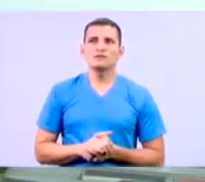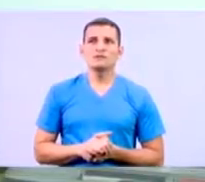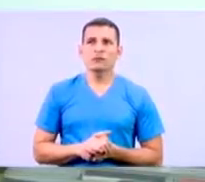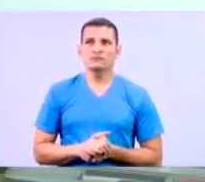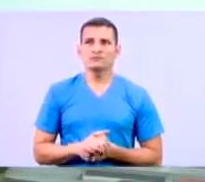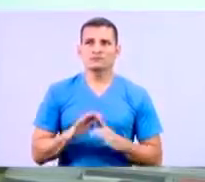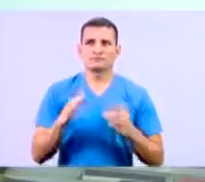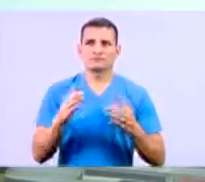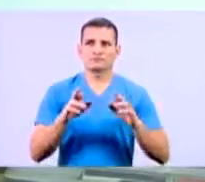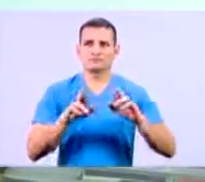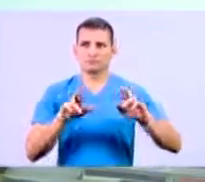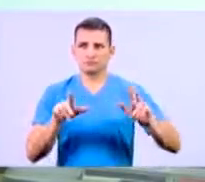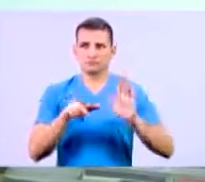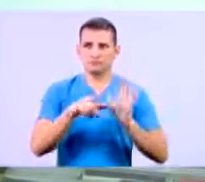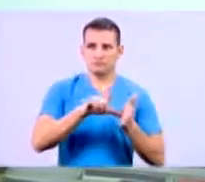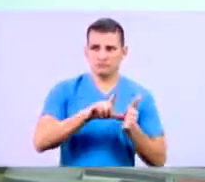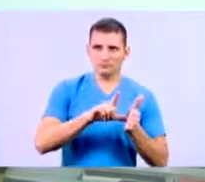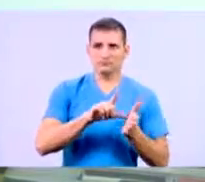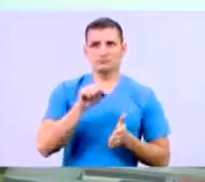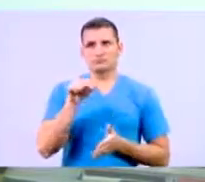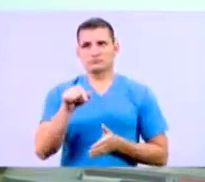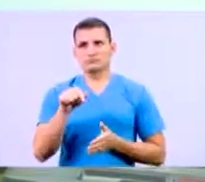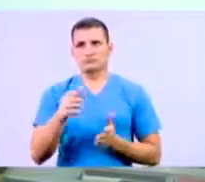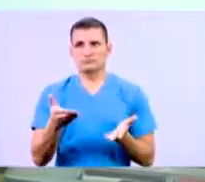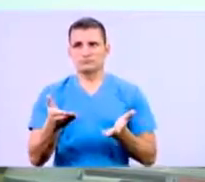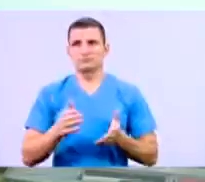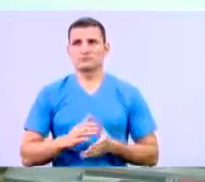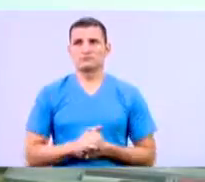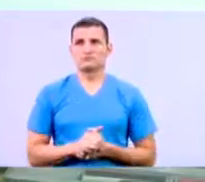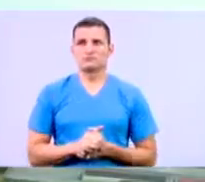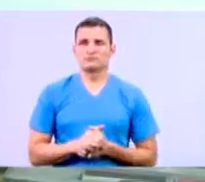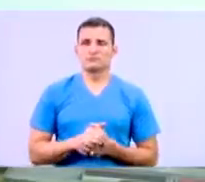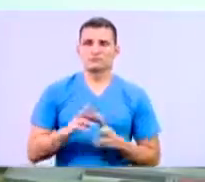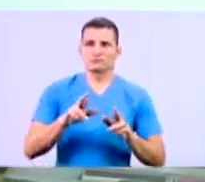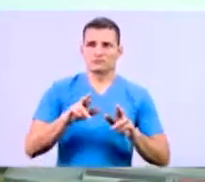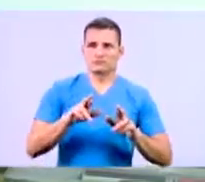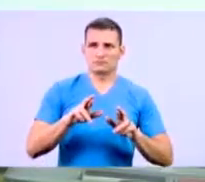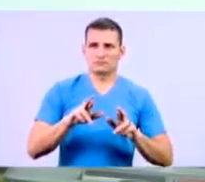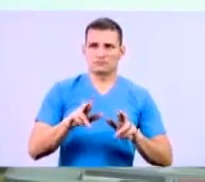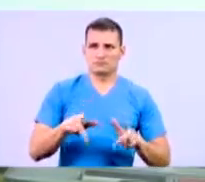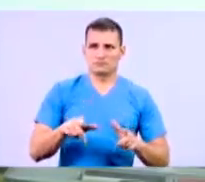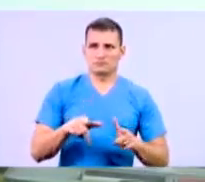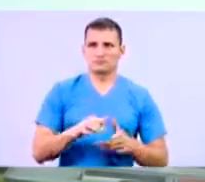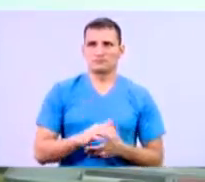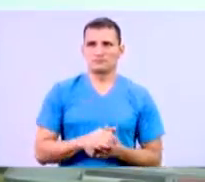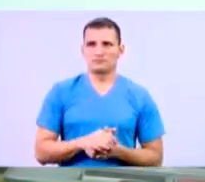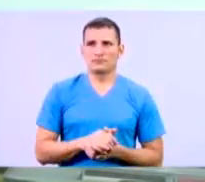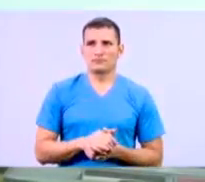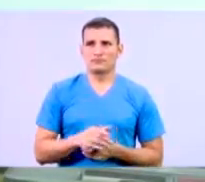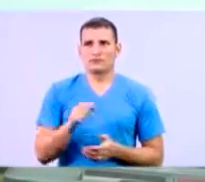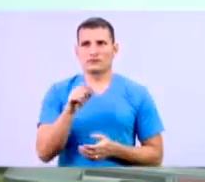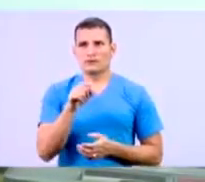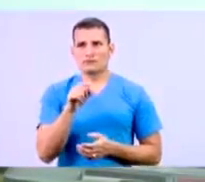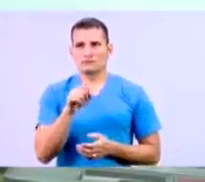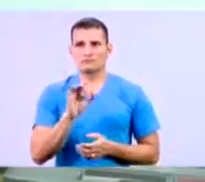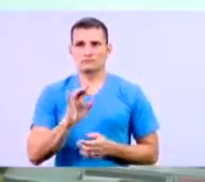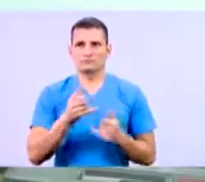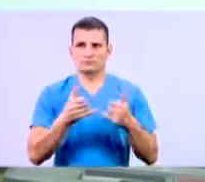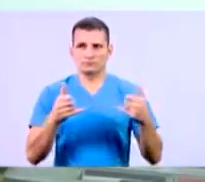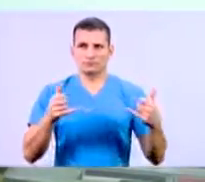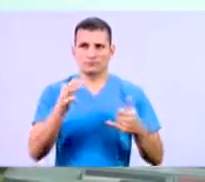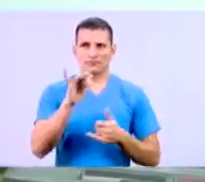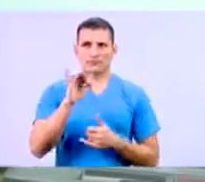a diferença então do anterior para os demais? A diferença é que esse daqui ele só atua com fibra